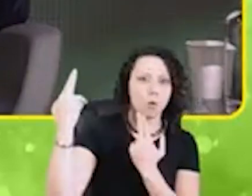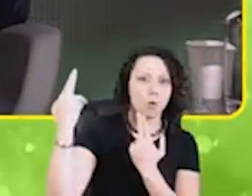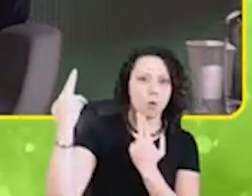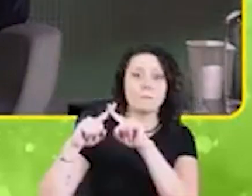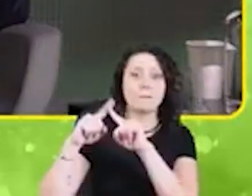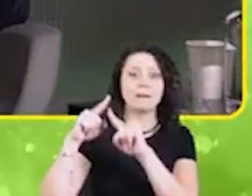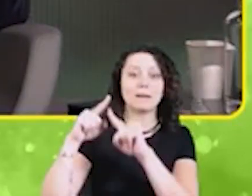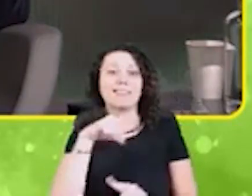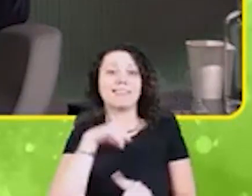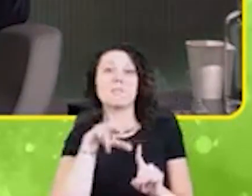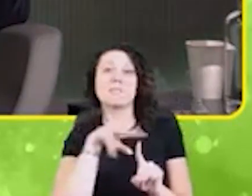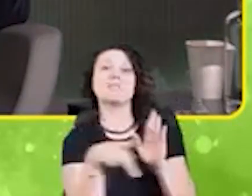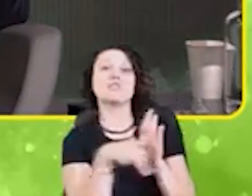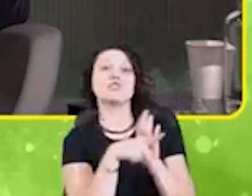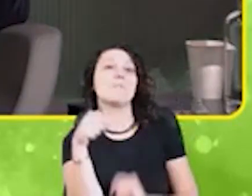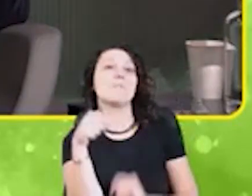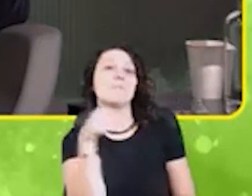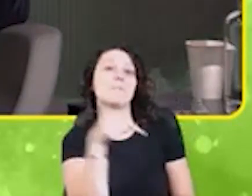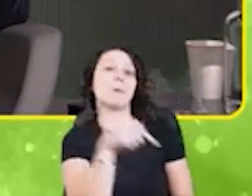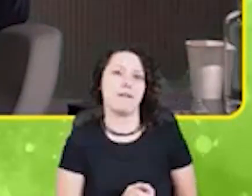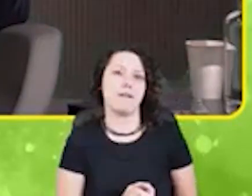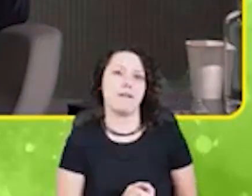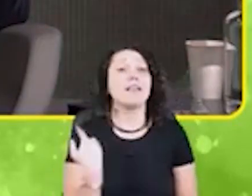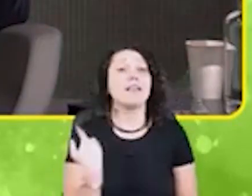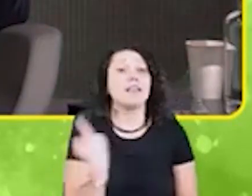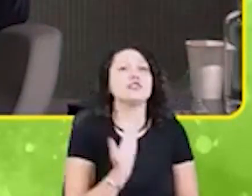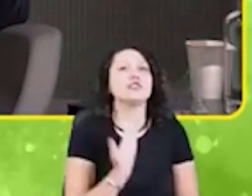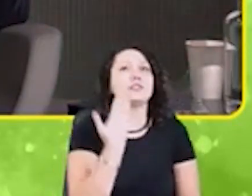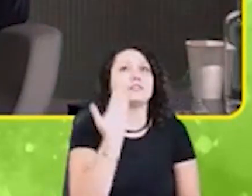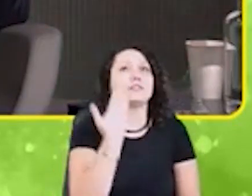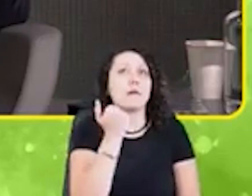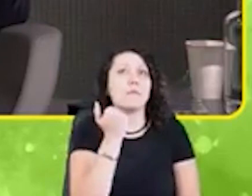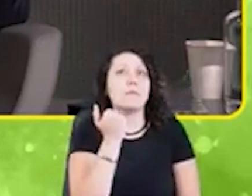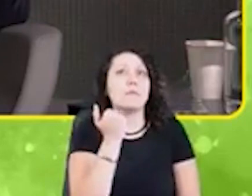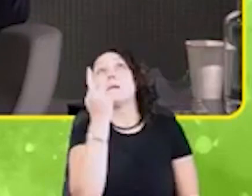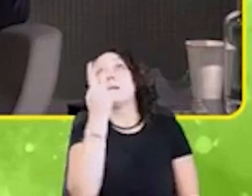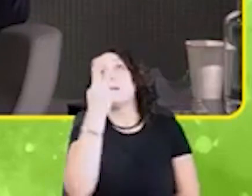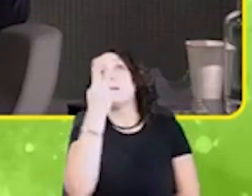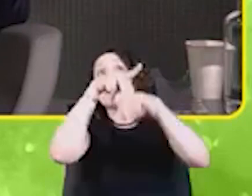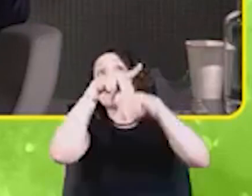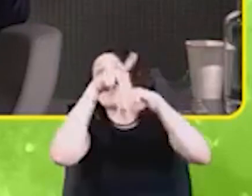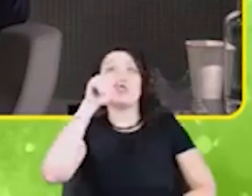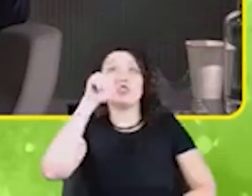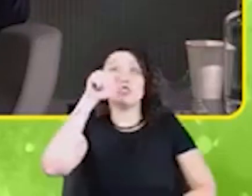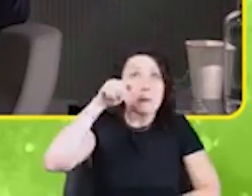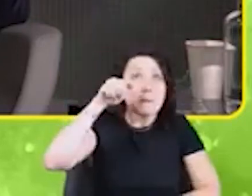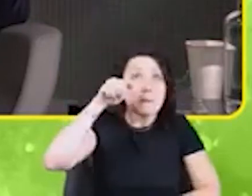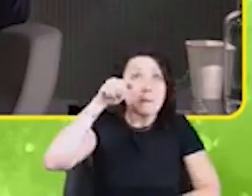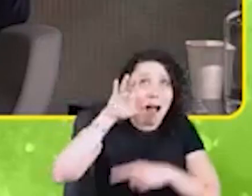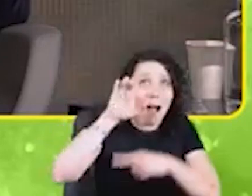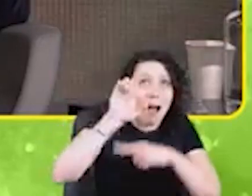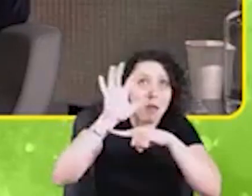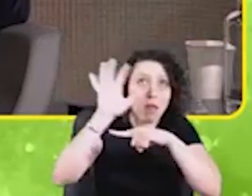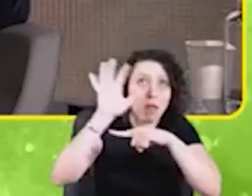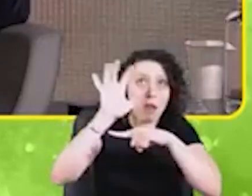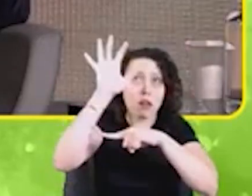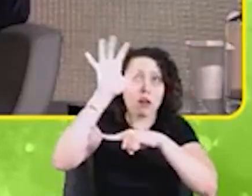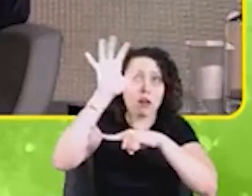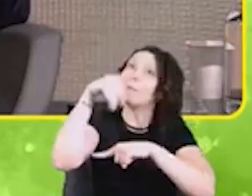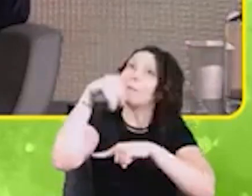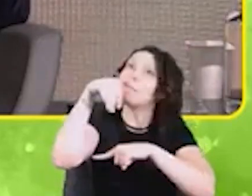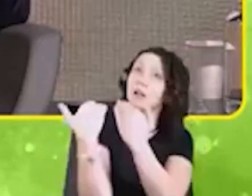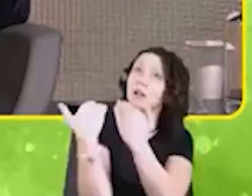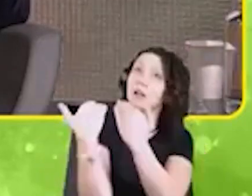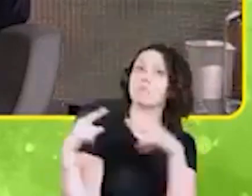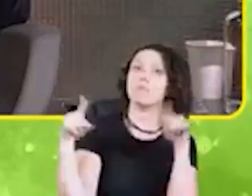emitiram mais tem mais responsabilidades de compensar ou de financiar uma transição para uma economia verde